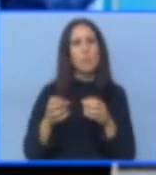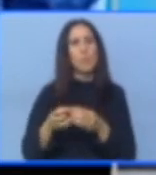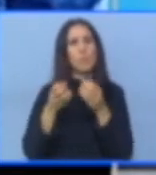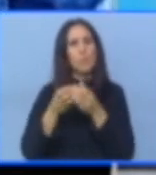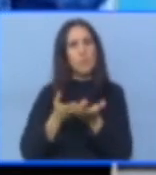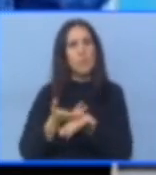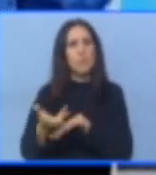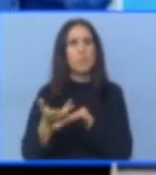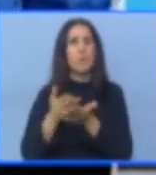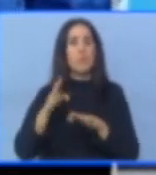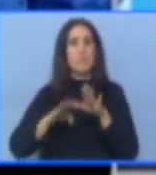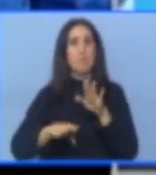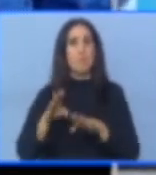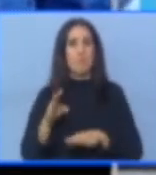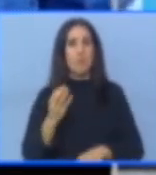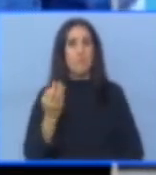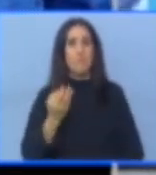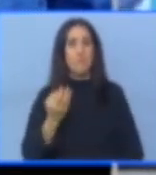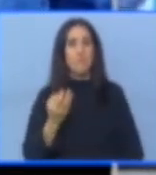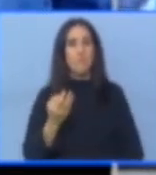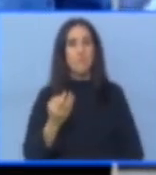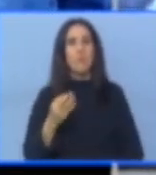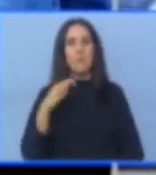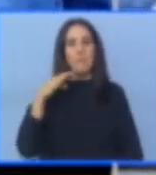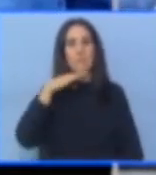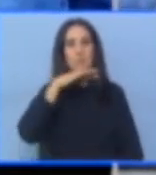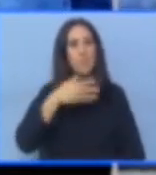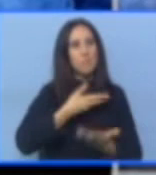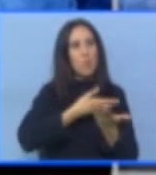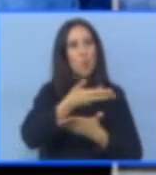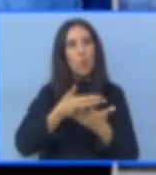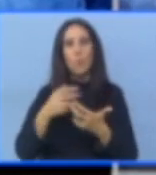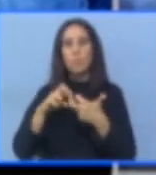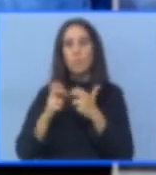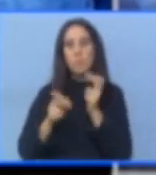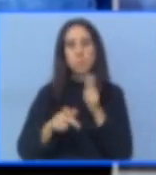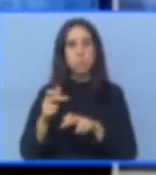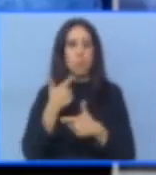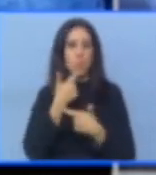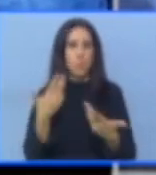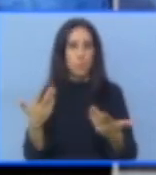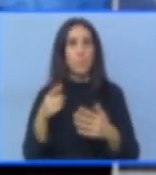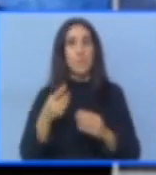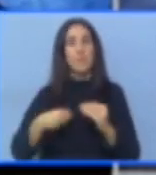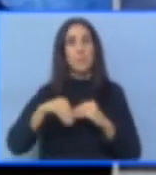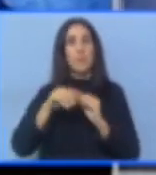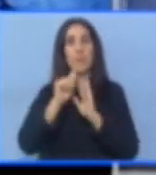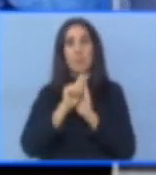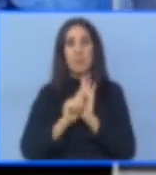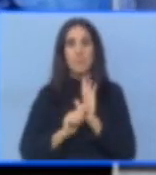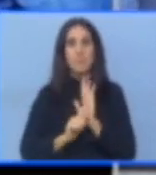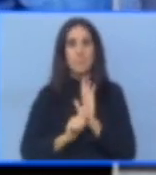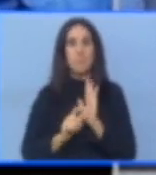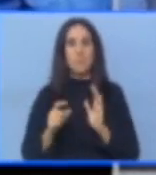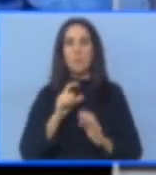convívio, às vezes inclusivamente da mediação com as famílias, quando há problemas e tudo isso. E depois, a dimensão ética.